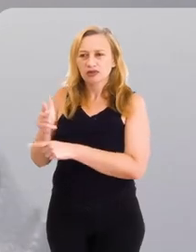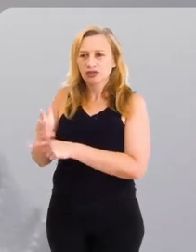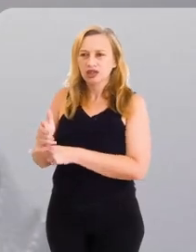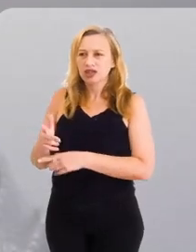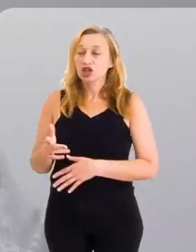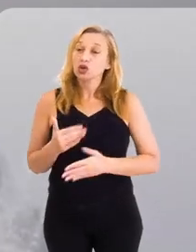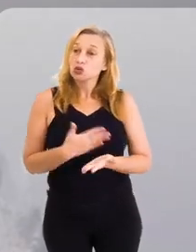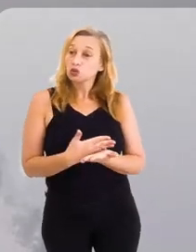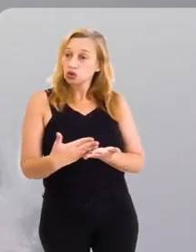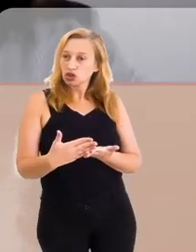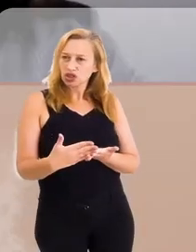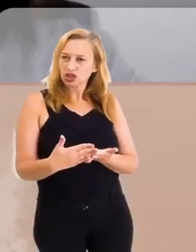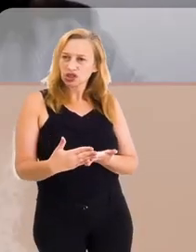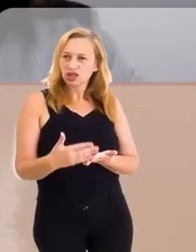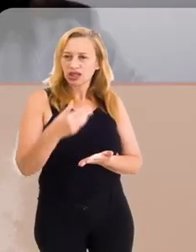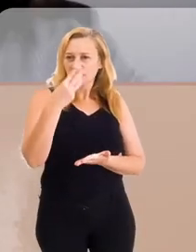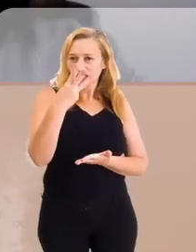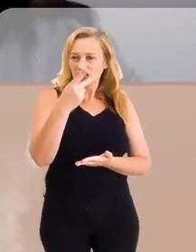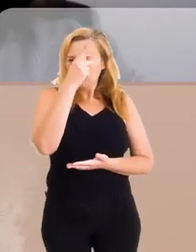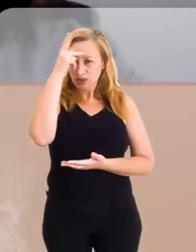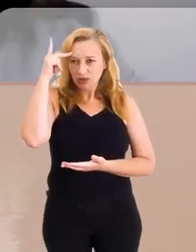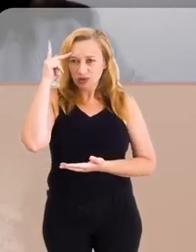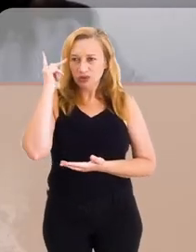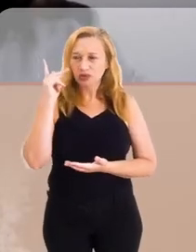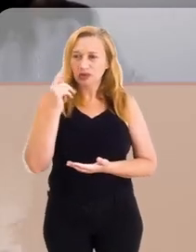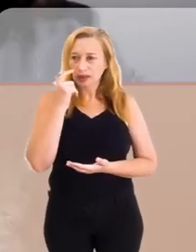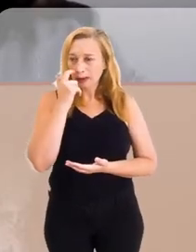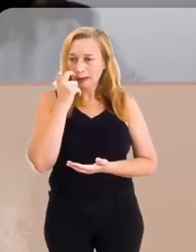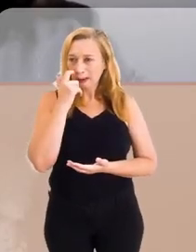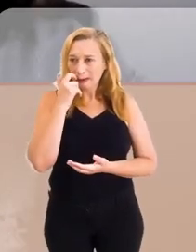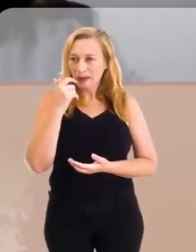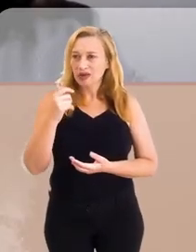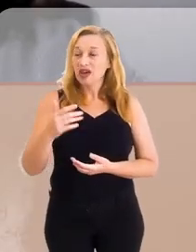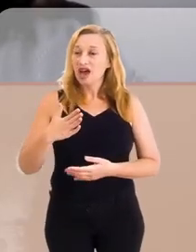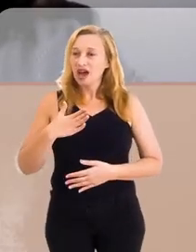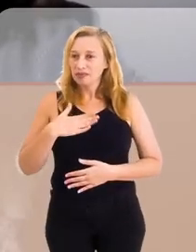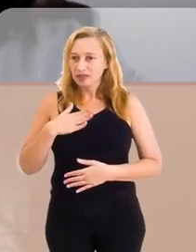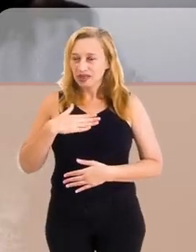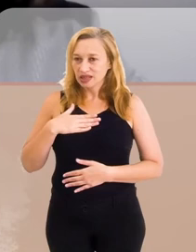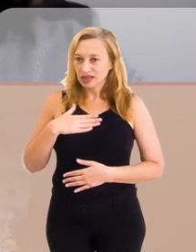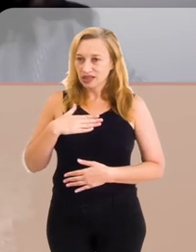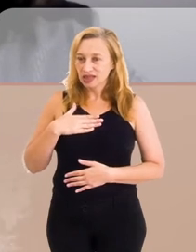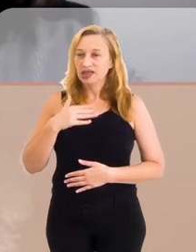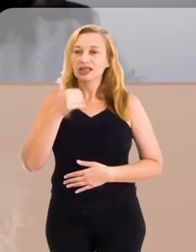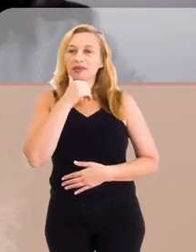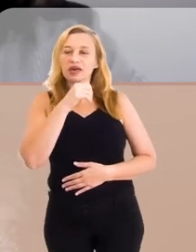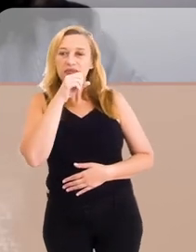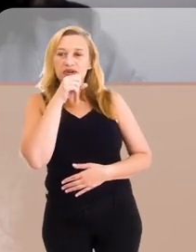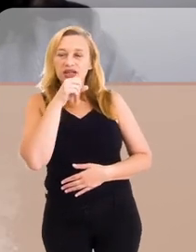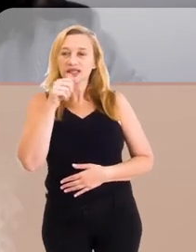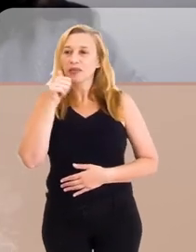cá entre nós. No início, a minha audiência era de 3 pessoas. Minha, da moça que me